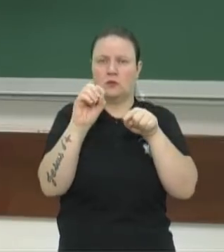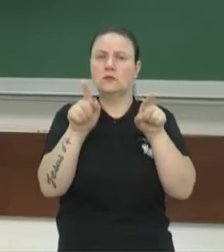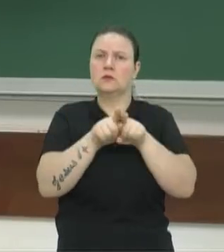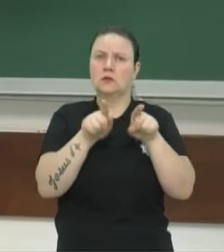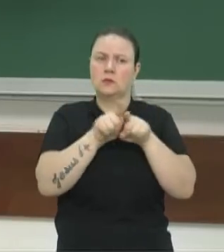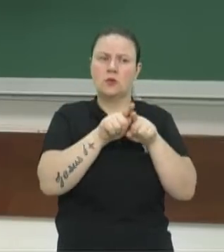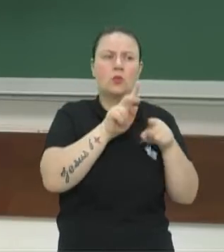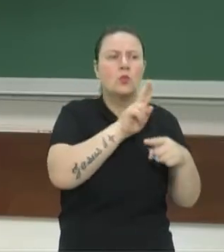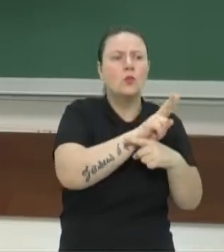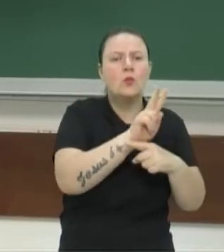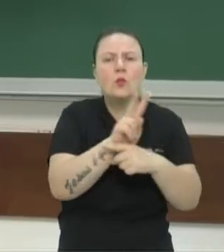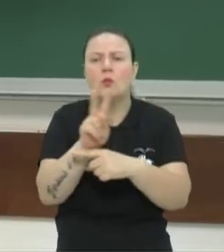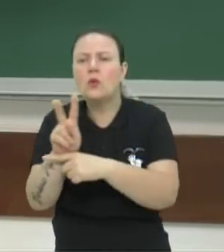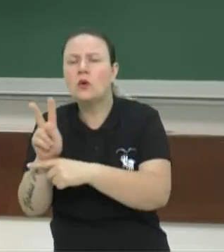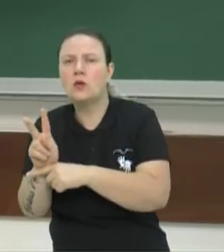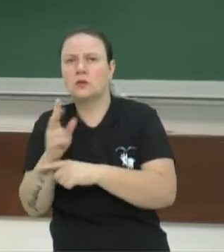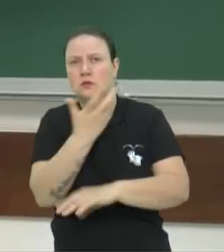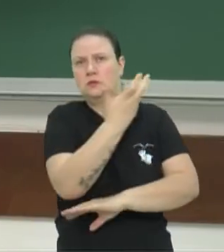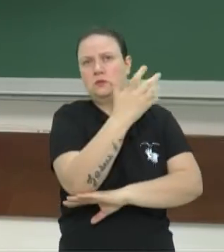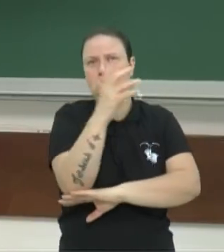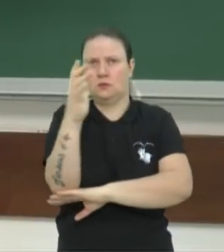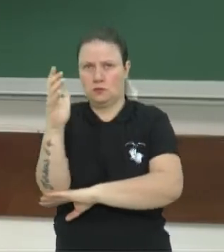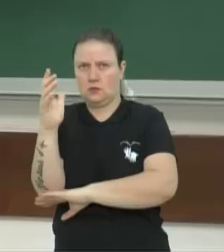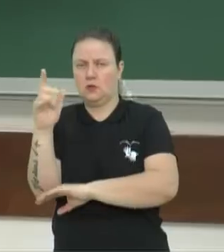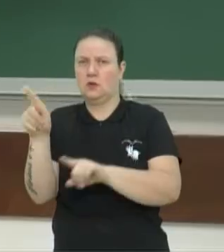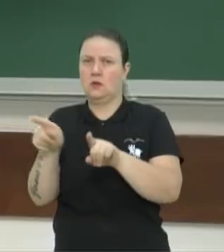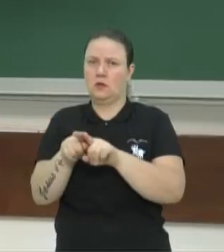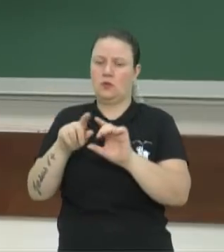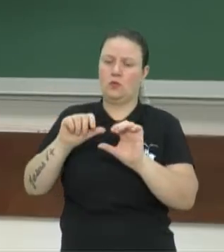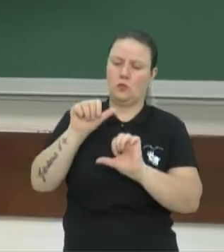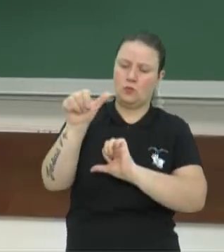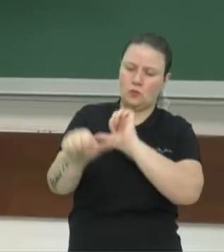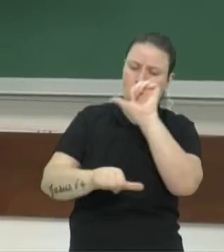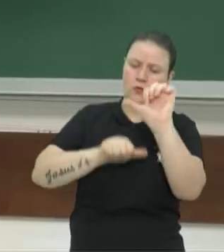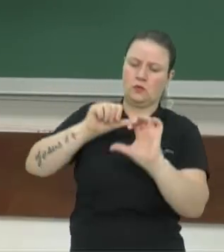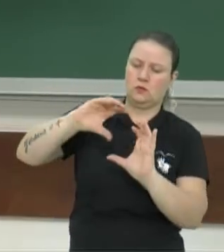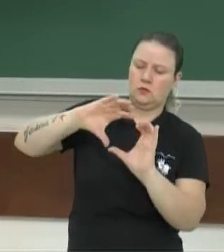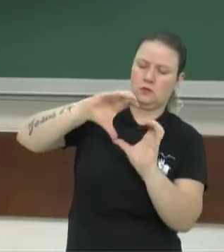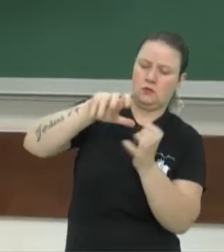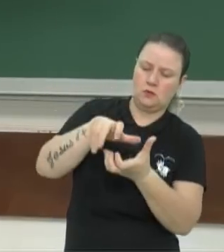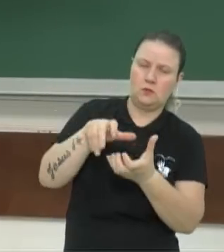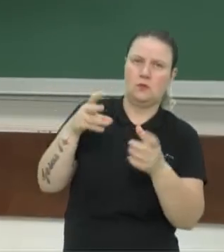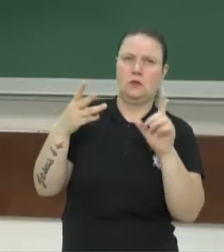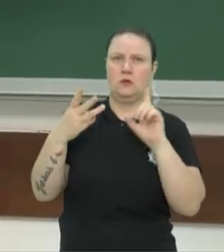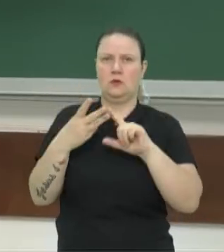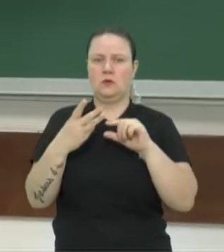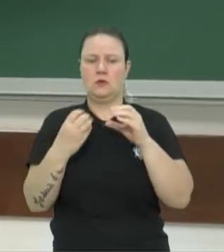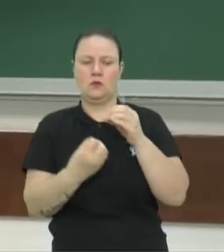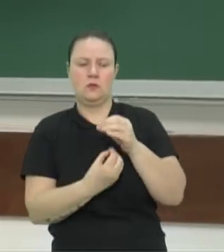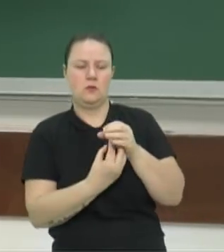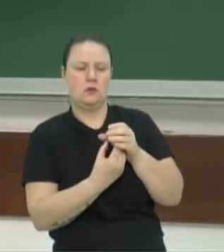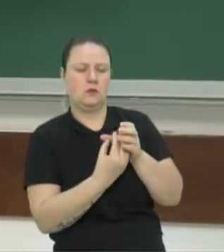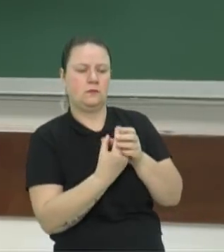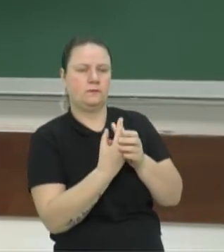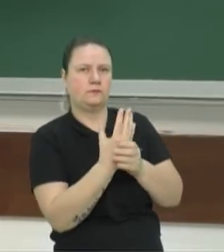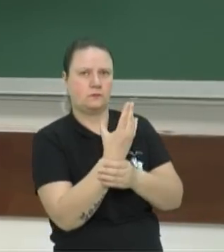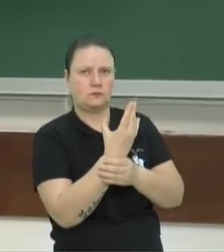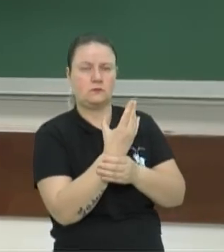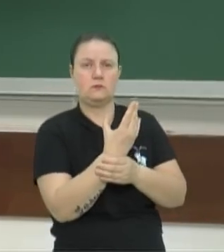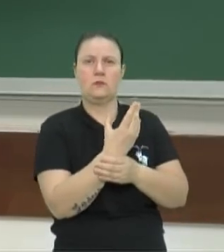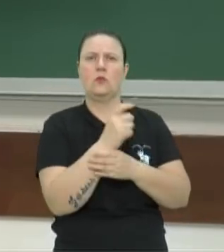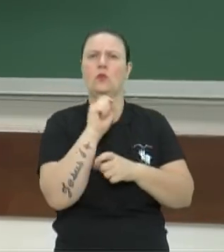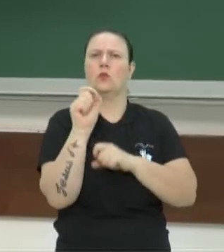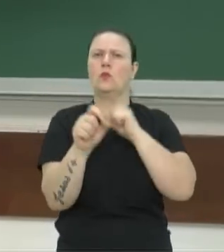natureza. Nós temos lá mudar o mundo e tem uma plantinha. Então a gente pode imaginar através desses elementos que o